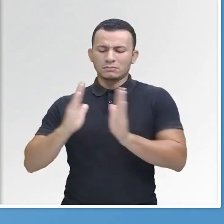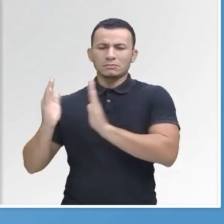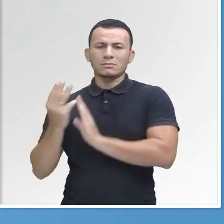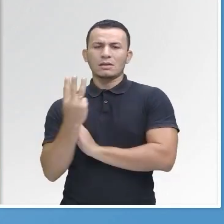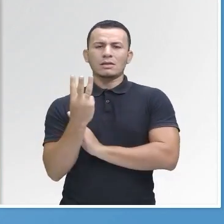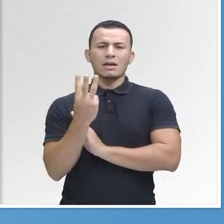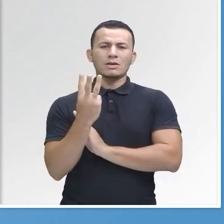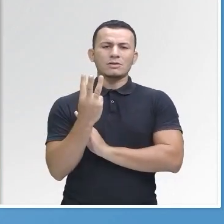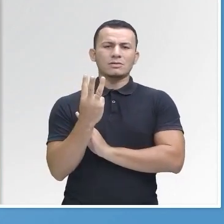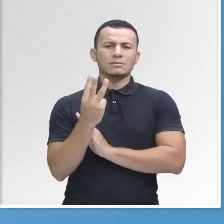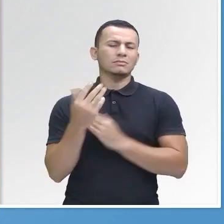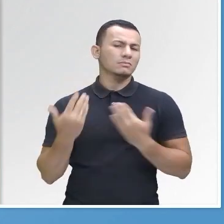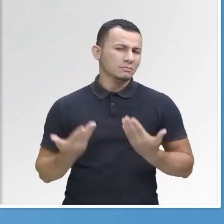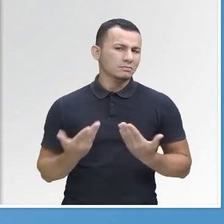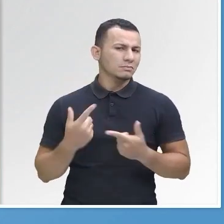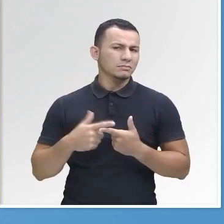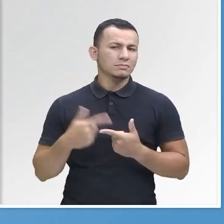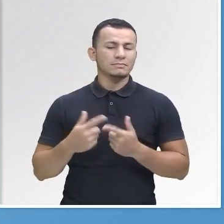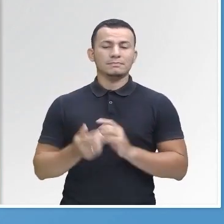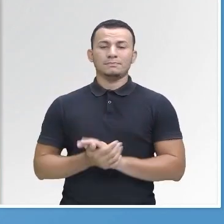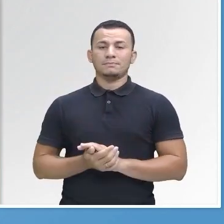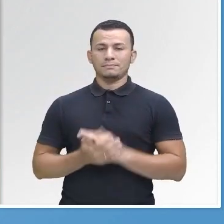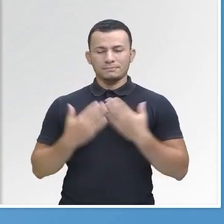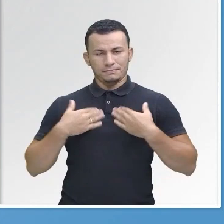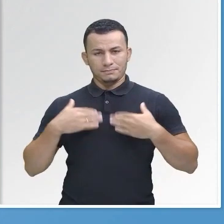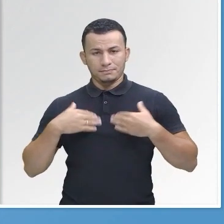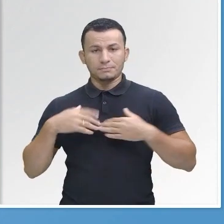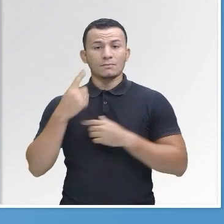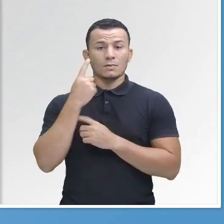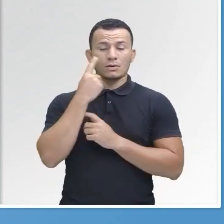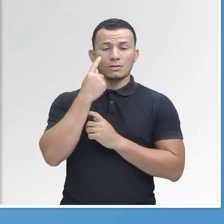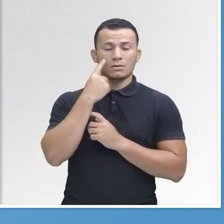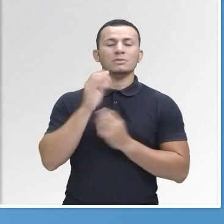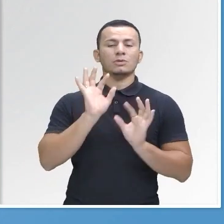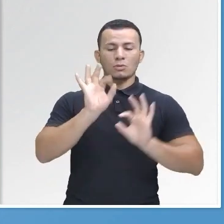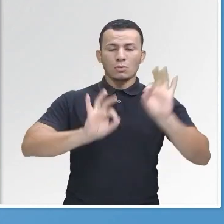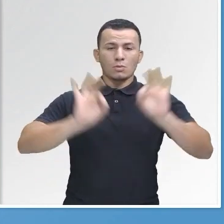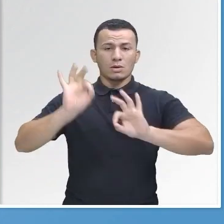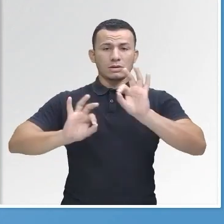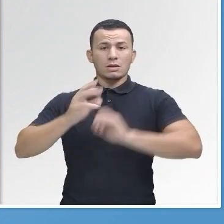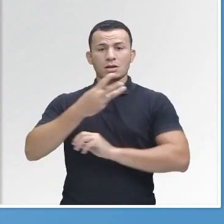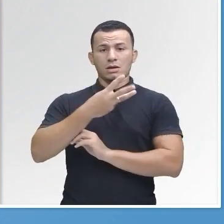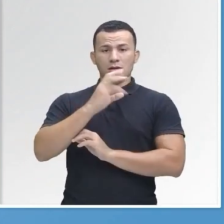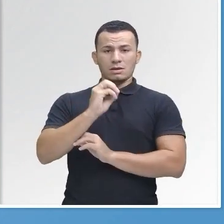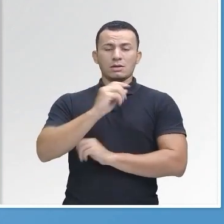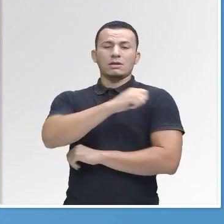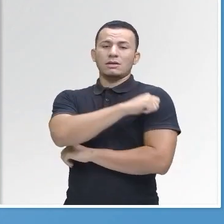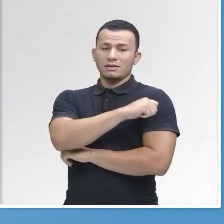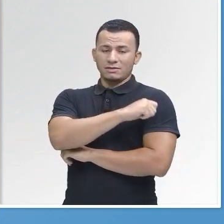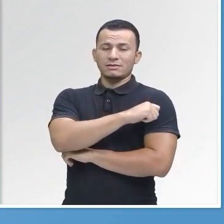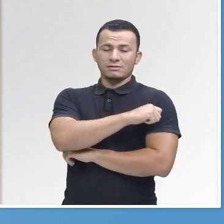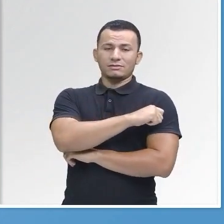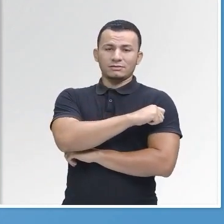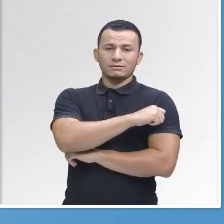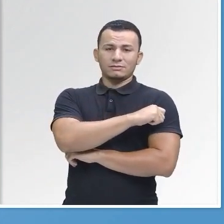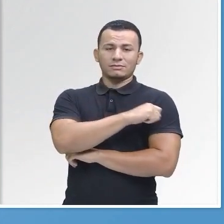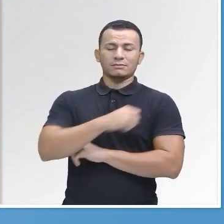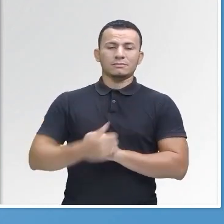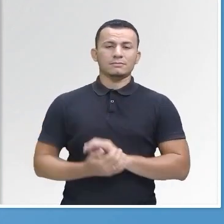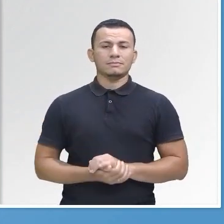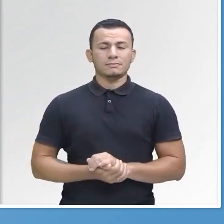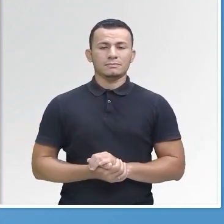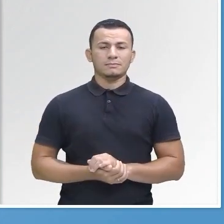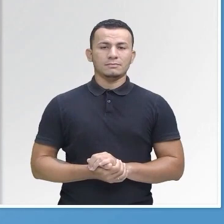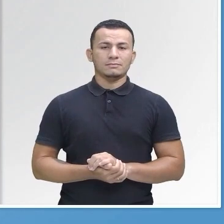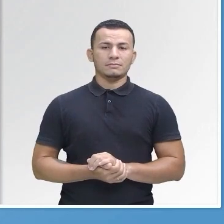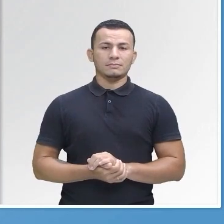foi por acaso. Veja bem. Nós temos que distribuir 30 alunos. 30 alunos. E